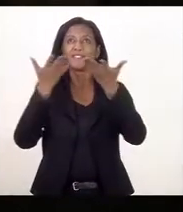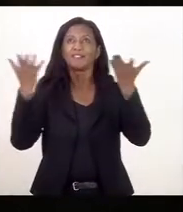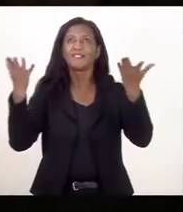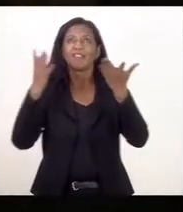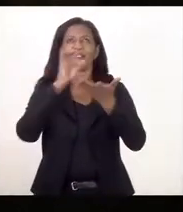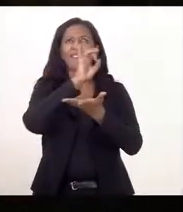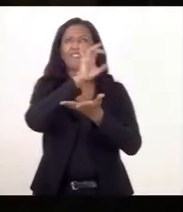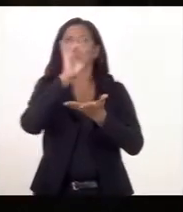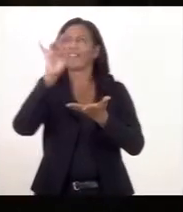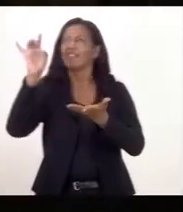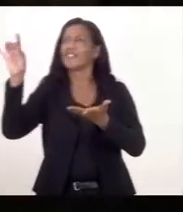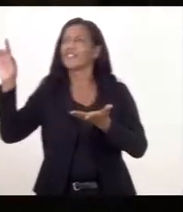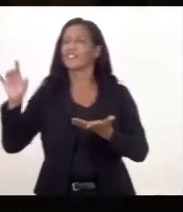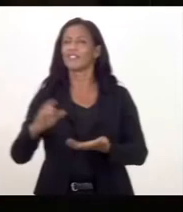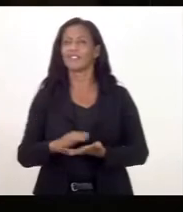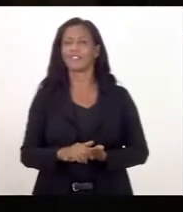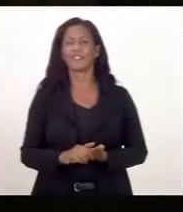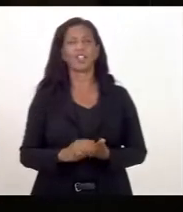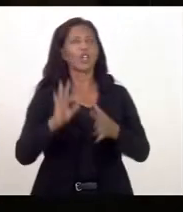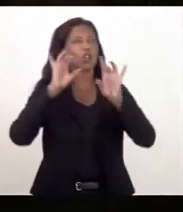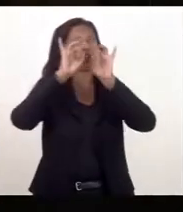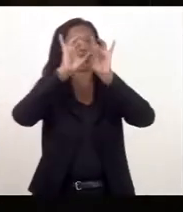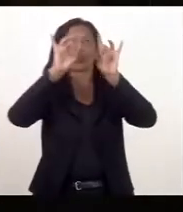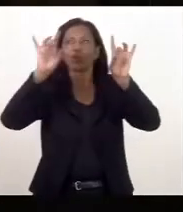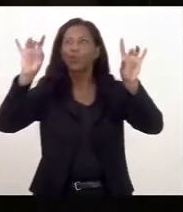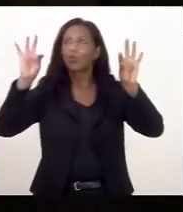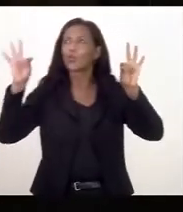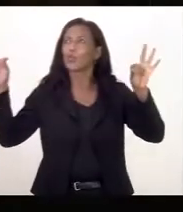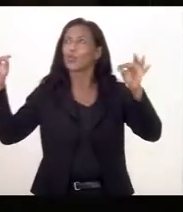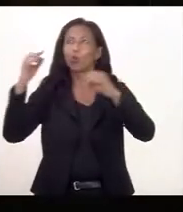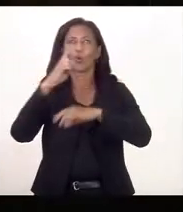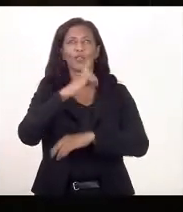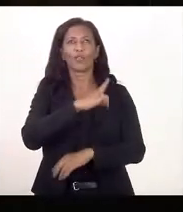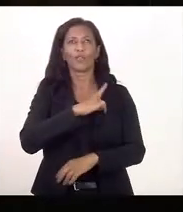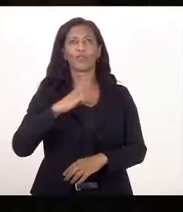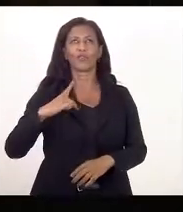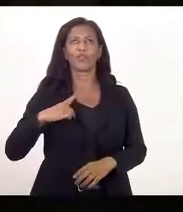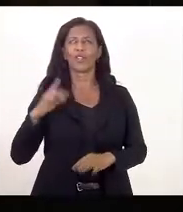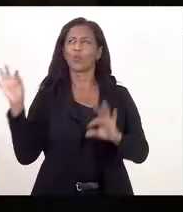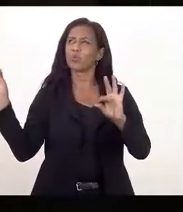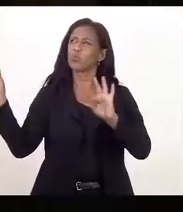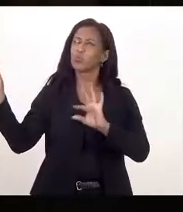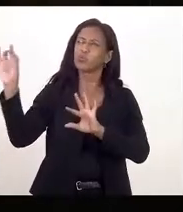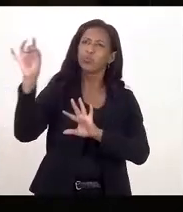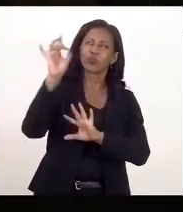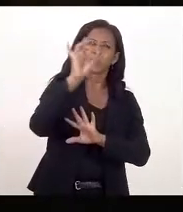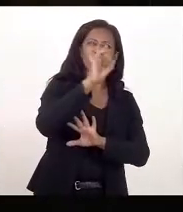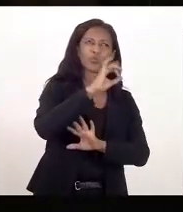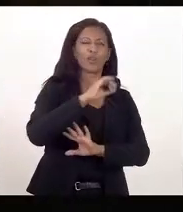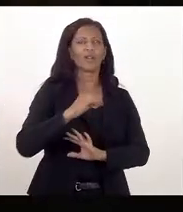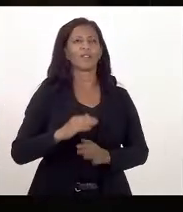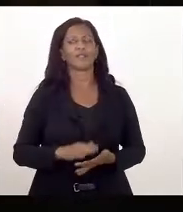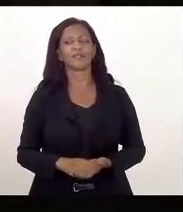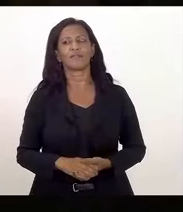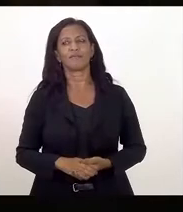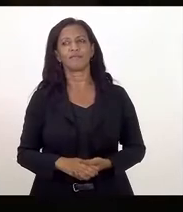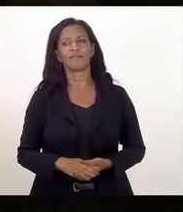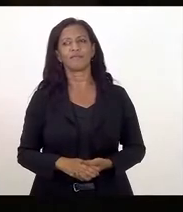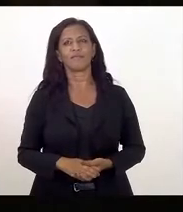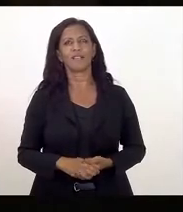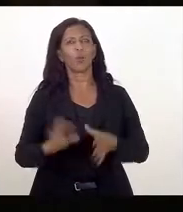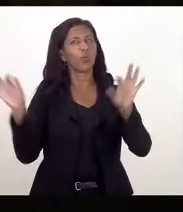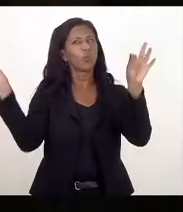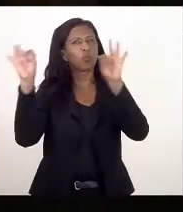todos vocês, a todos vocês, a Defensoria, sem exceção de ninguém, sem